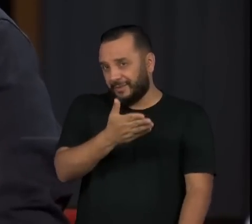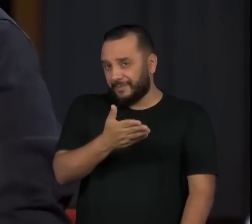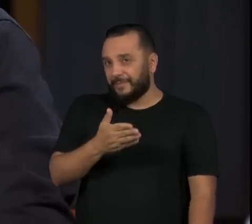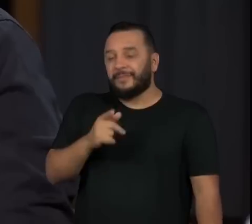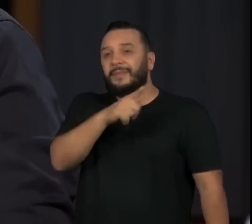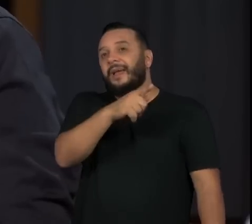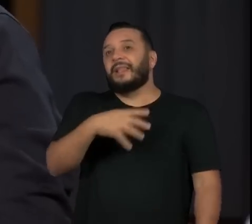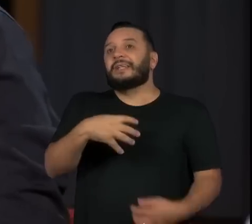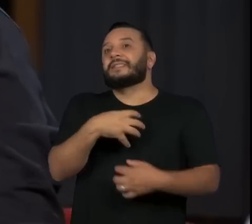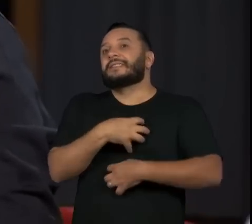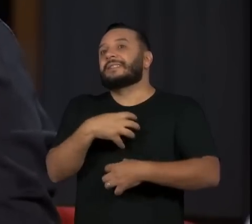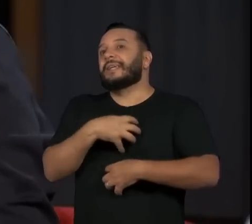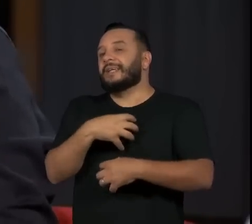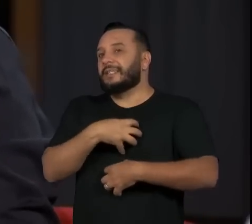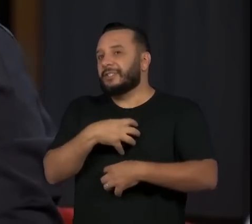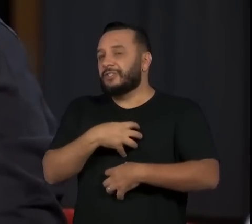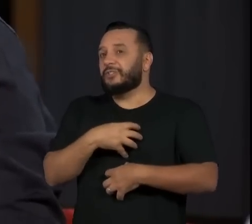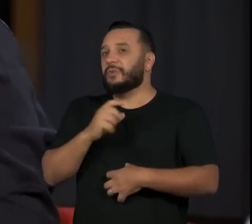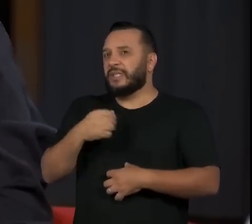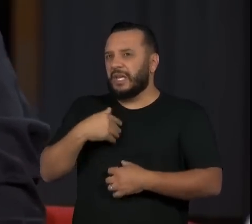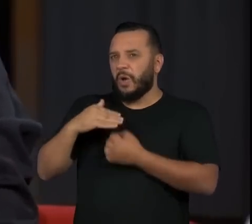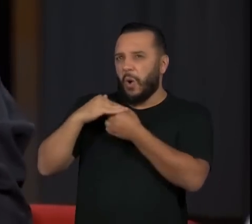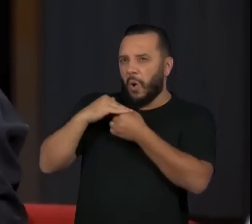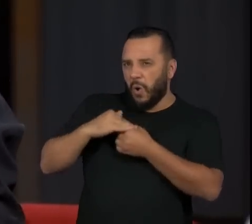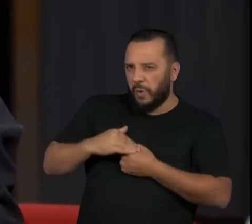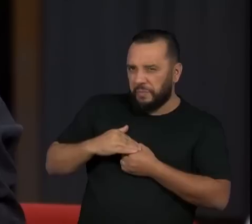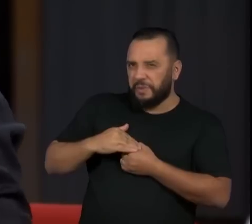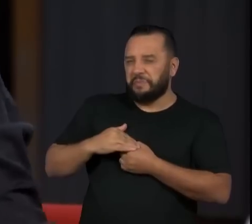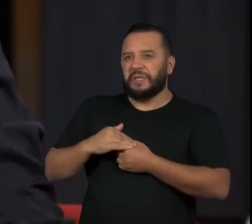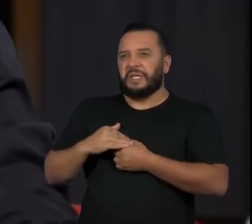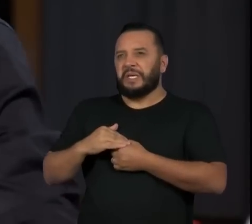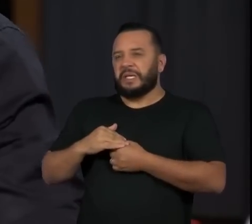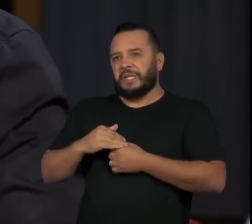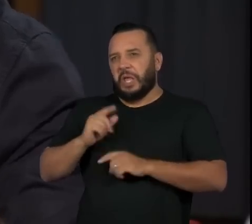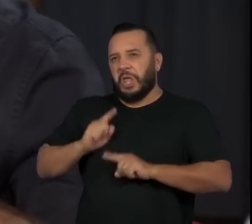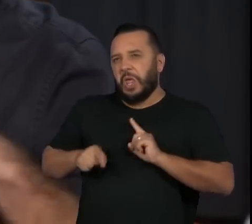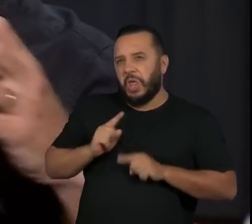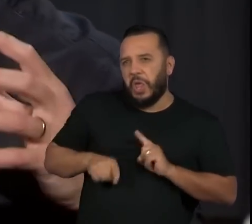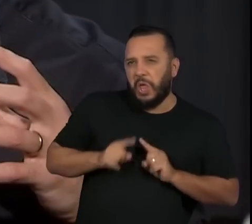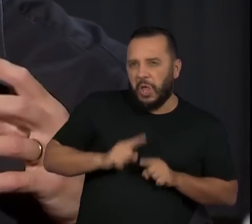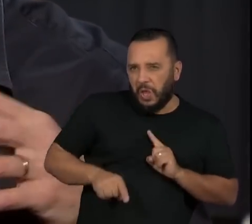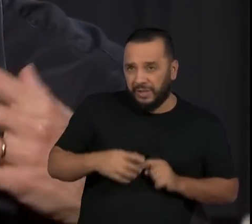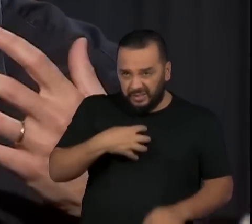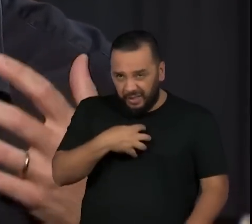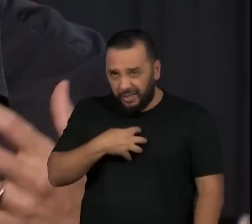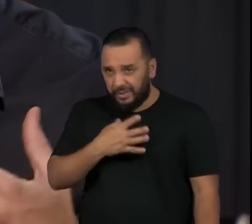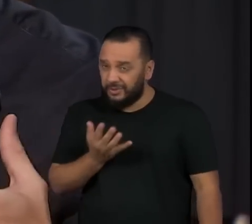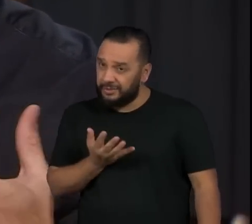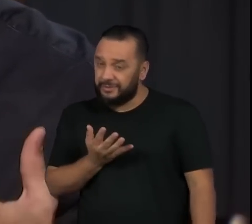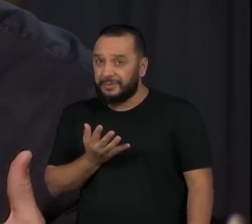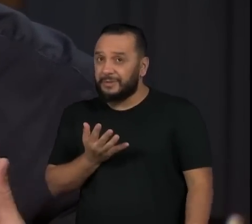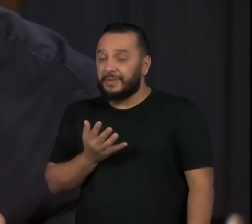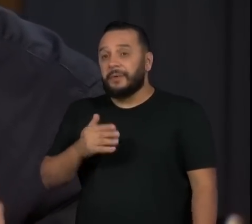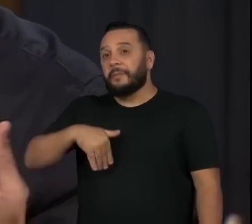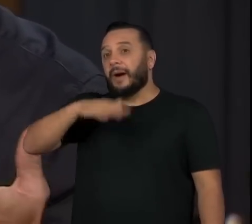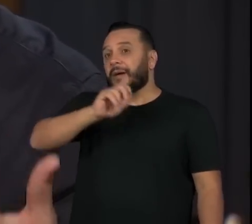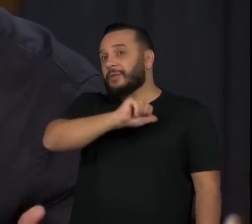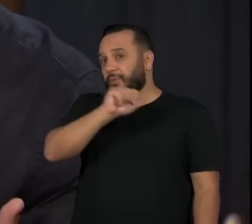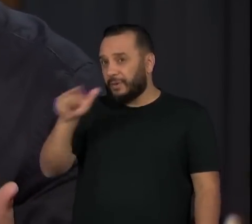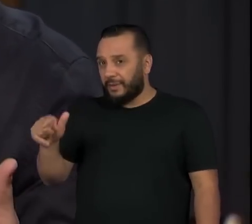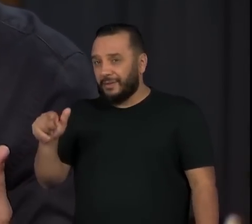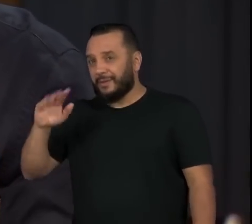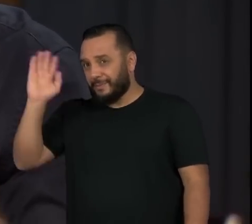se sentem mais tolhidas e cerceadas do que, por exemplo, as pessoas no Brasil